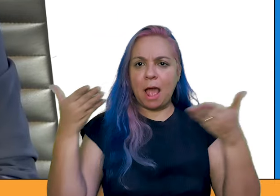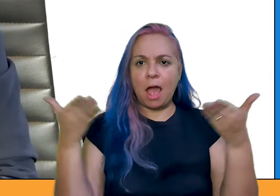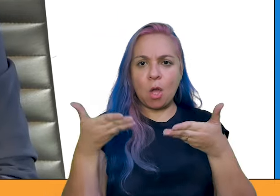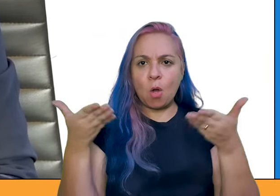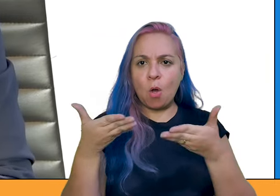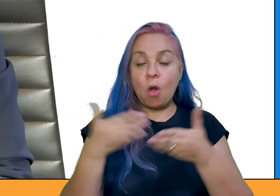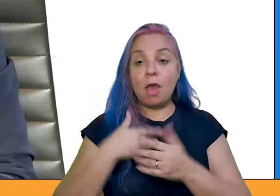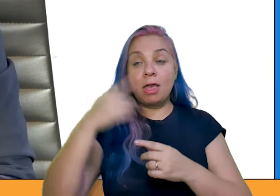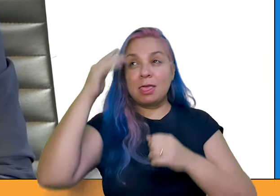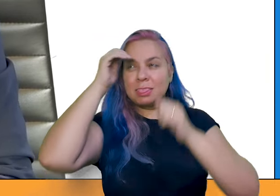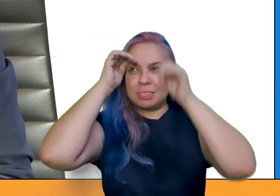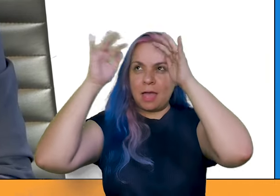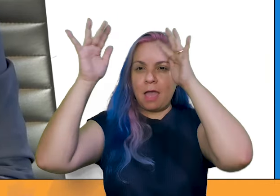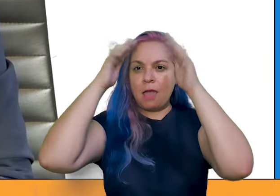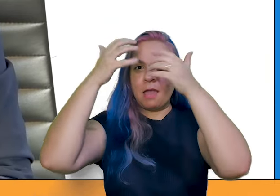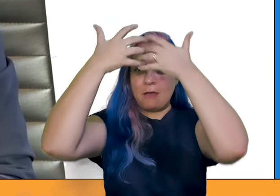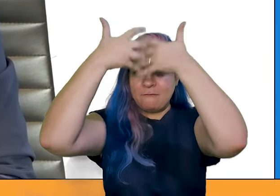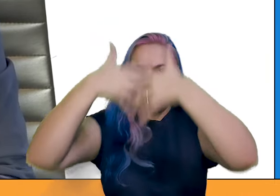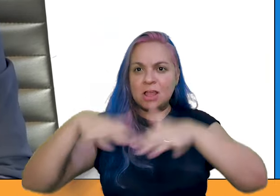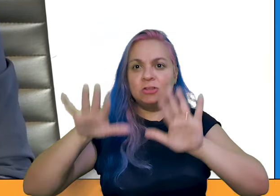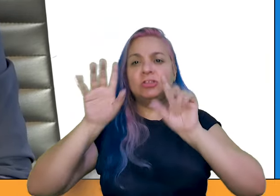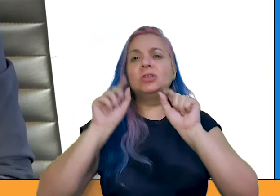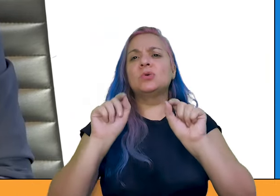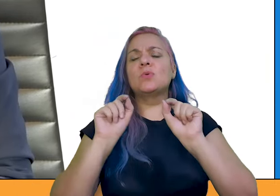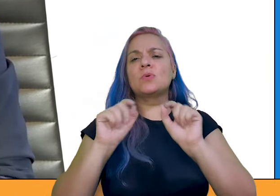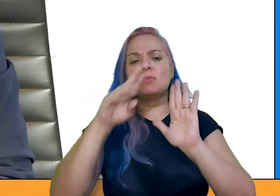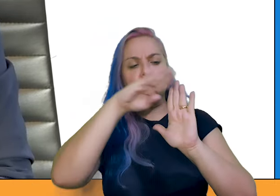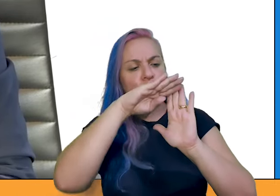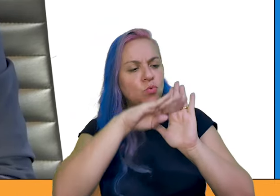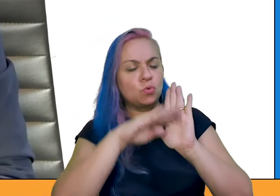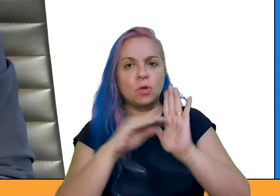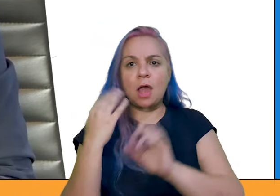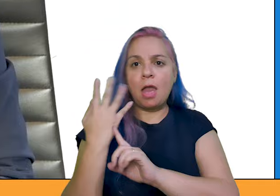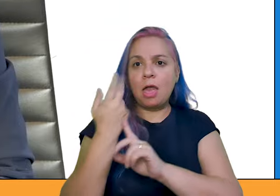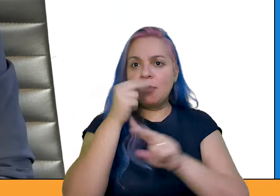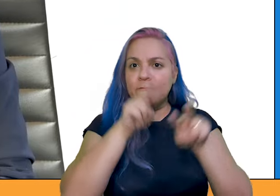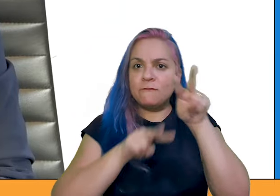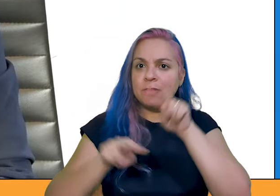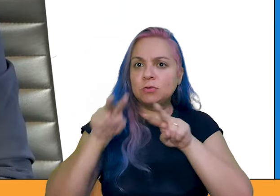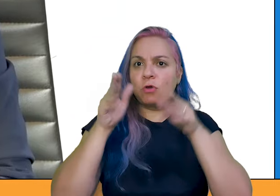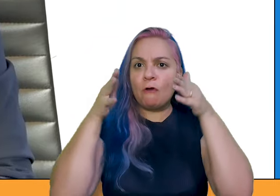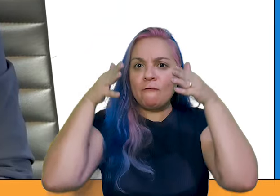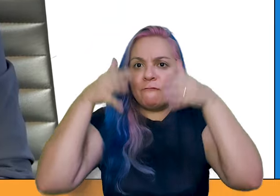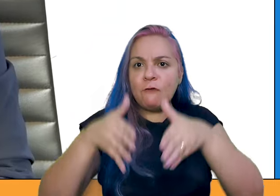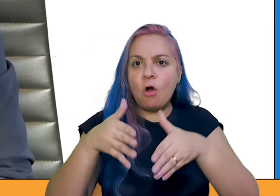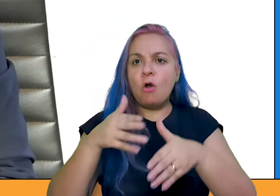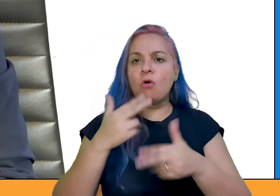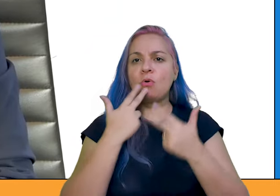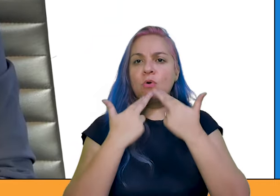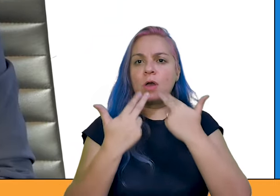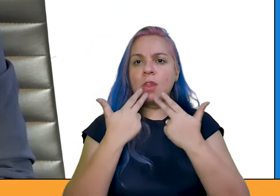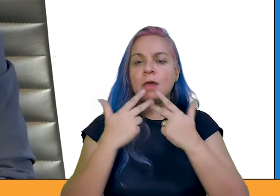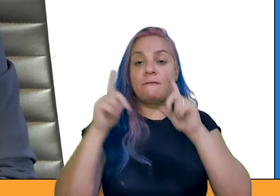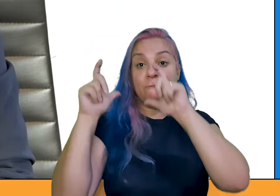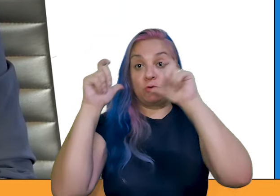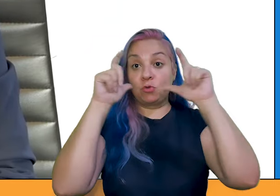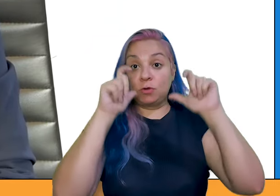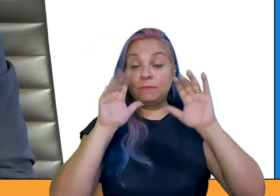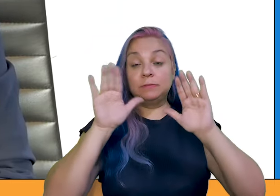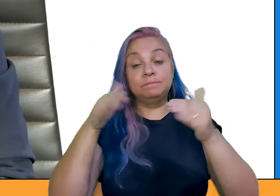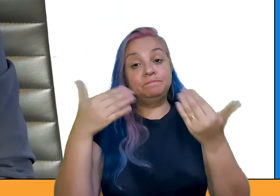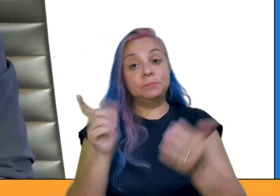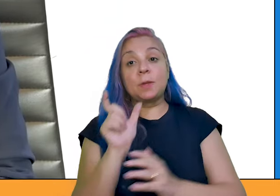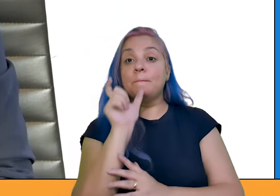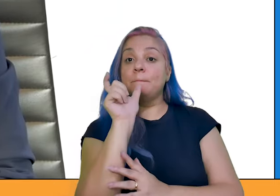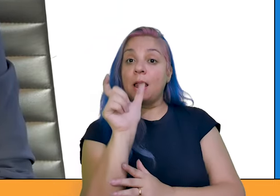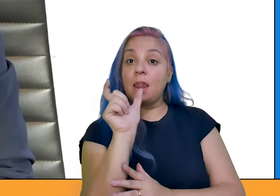importantes da atualidade, a ideia é refletir sobre essas categorias no campo das artes visuais, com foco na linguagem da